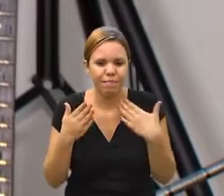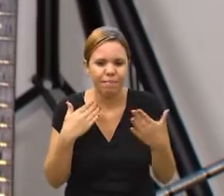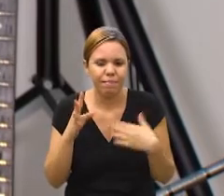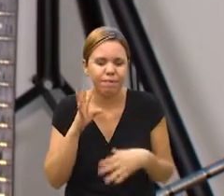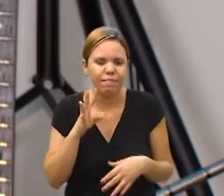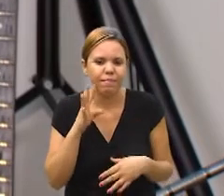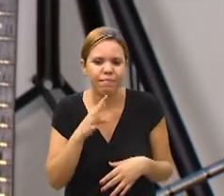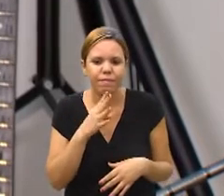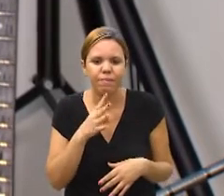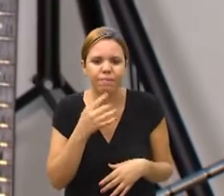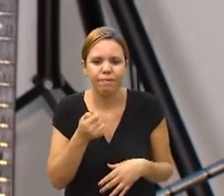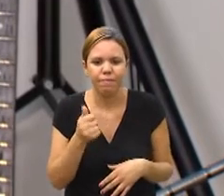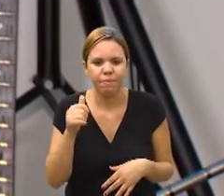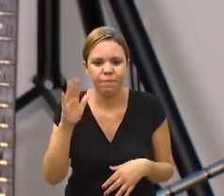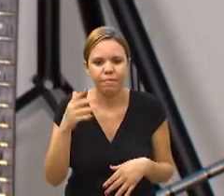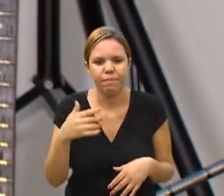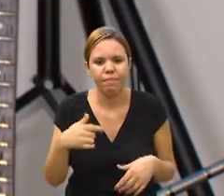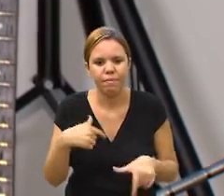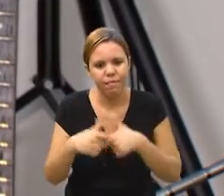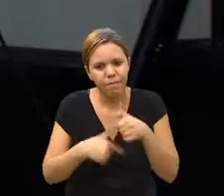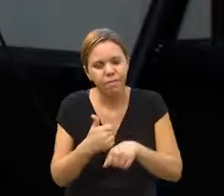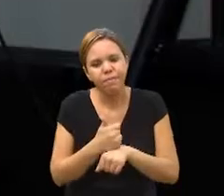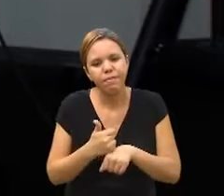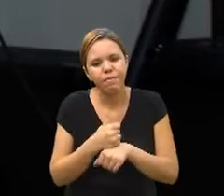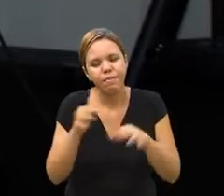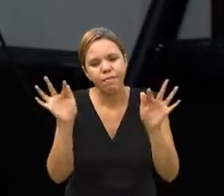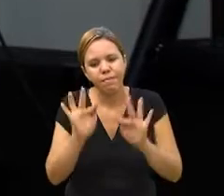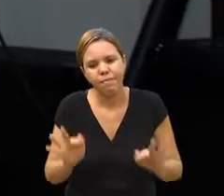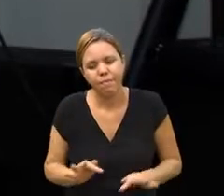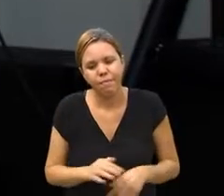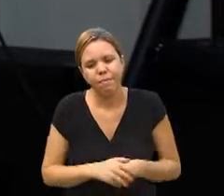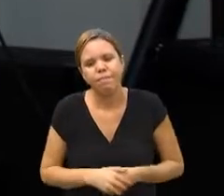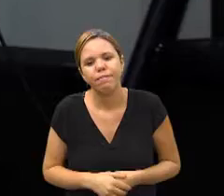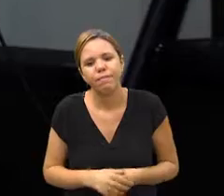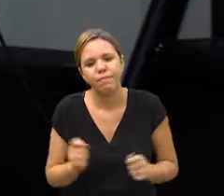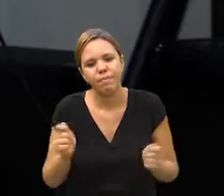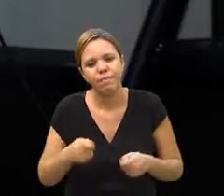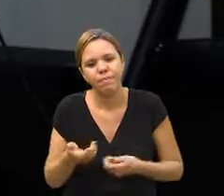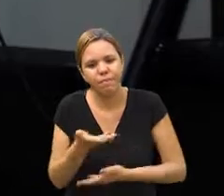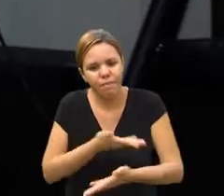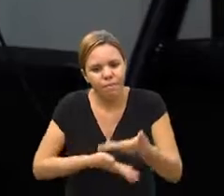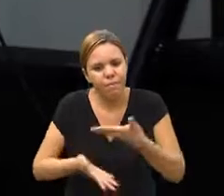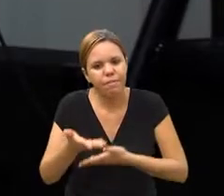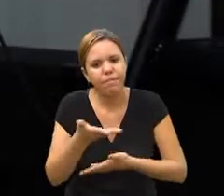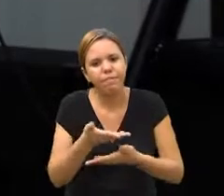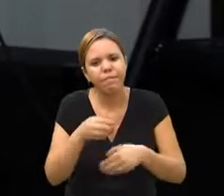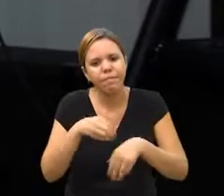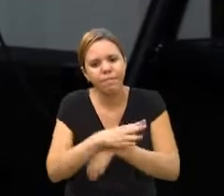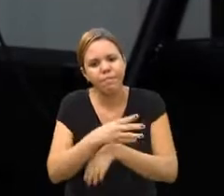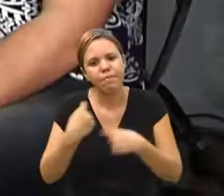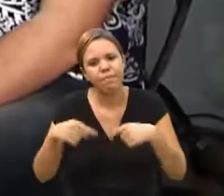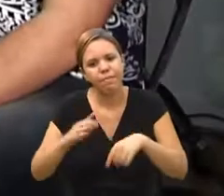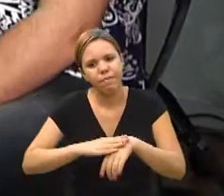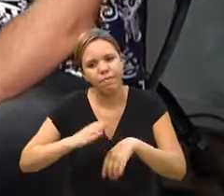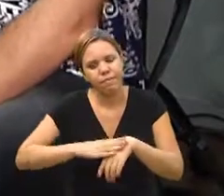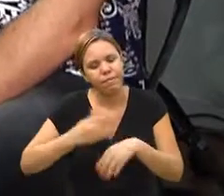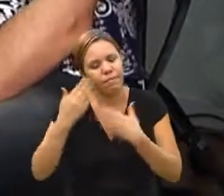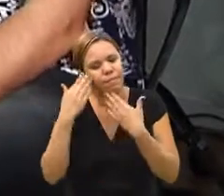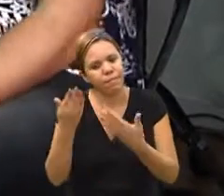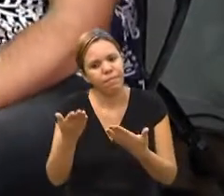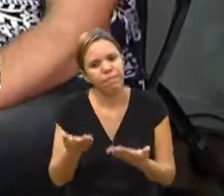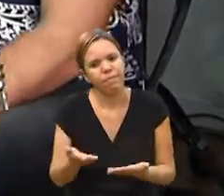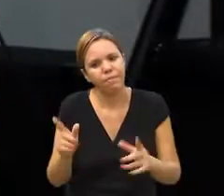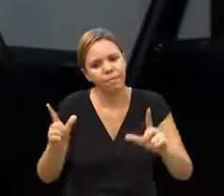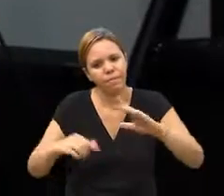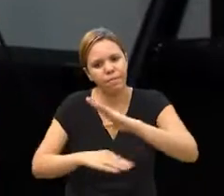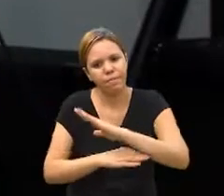Foi legal conhecer um pouco mais da sua carreira. Fiquei muito feliz de poder compartilhar com vocês um pouco da música. Agradeço você, a